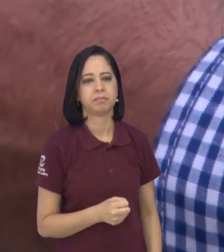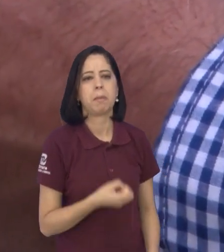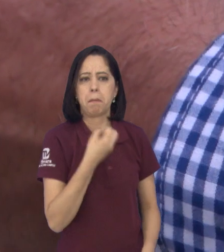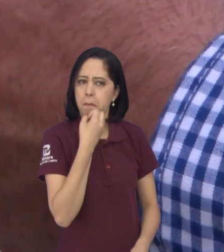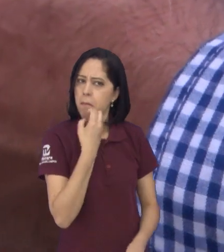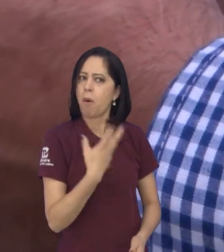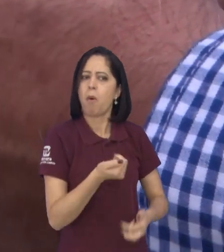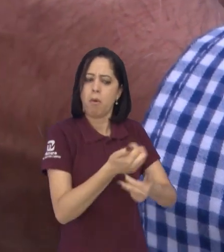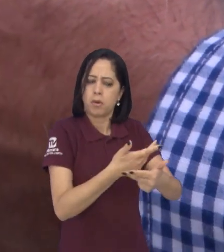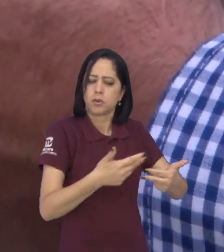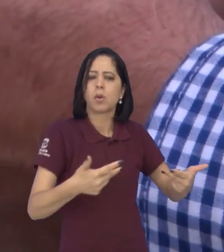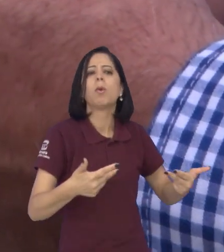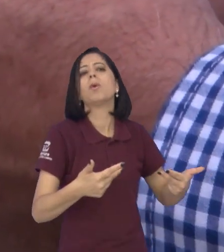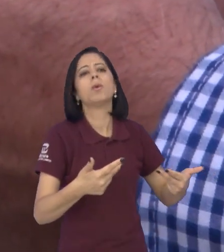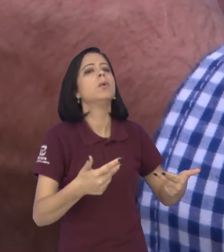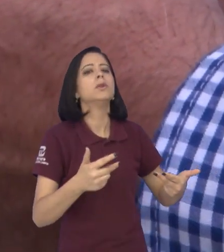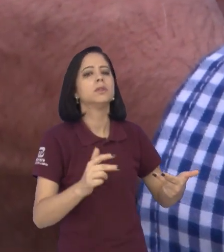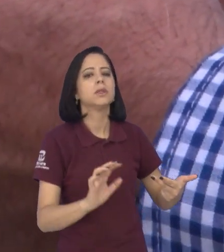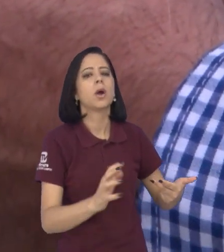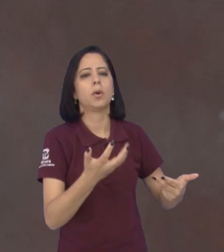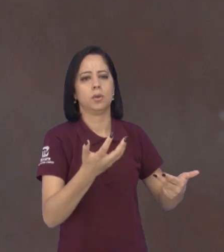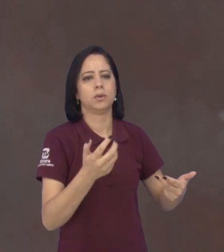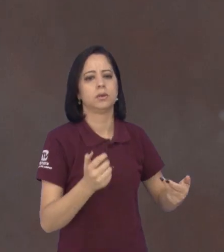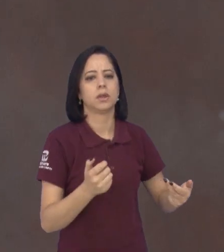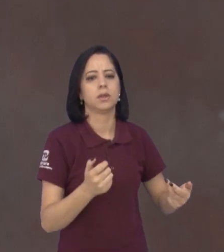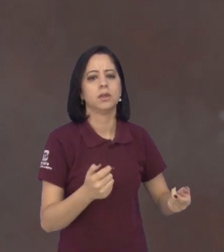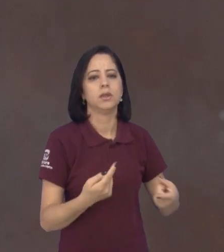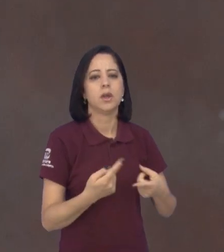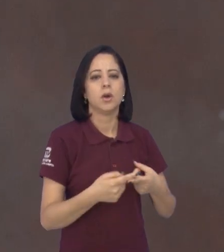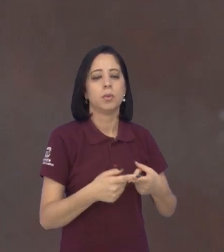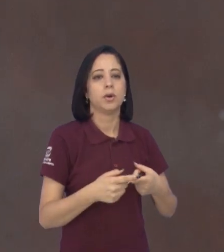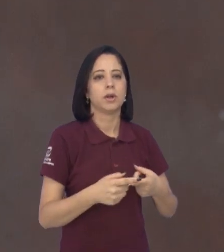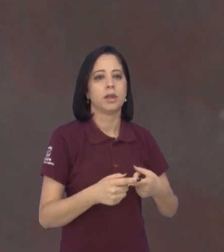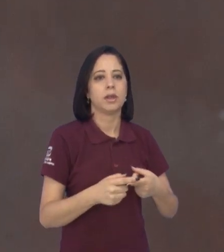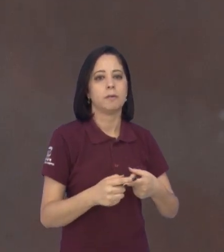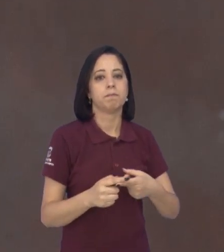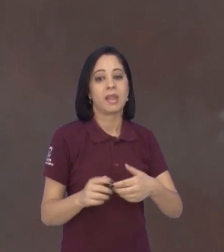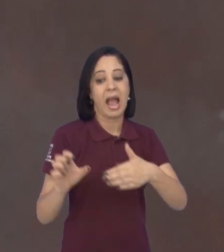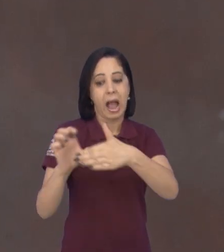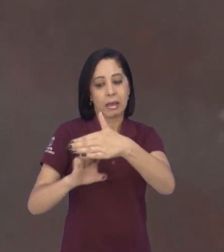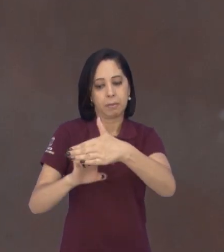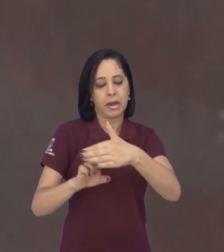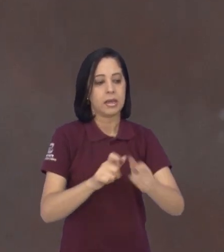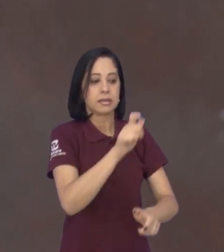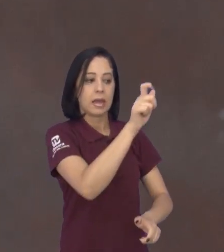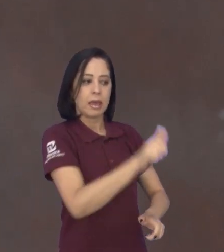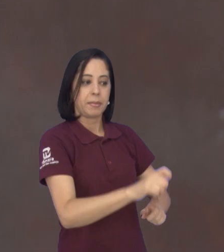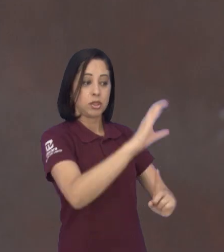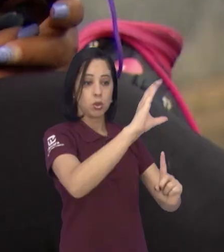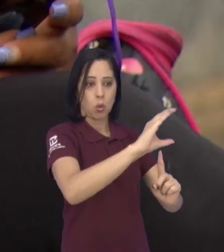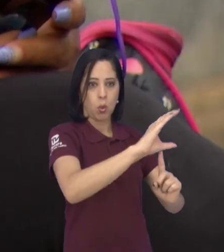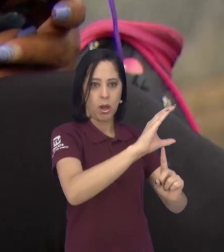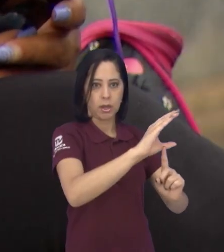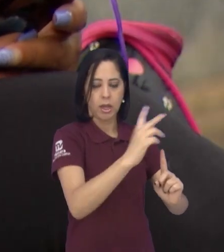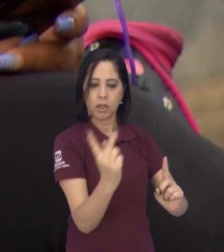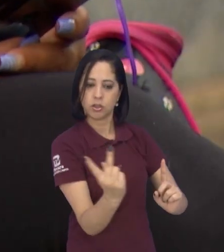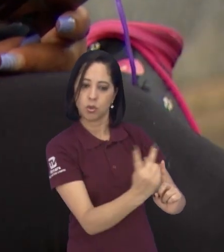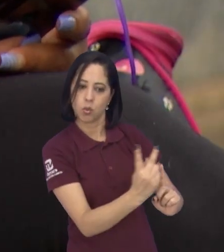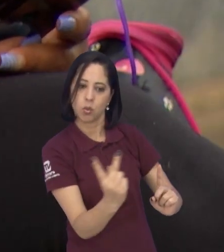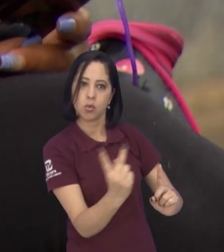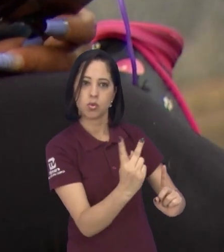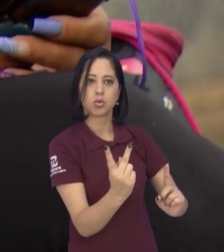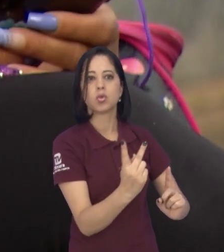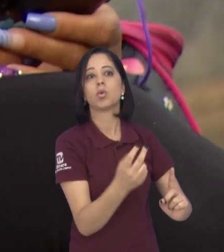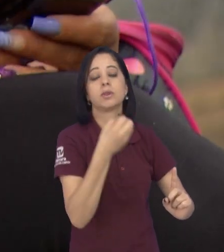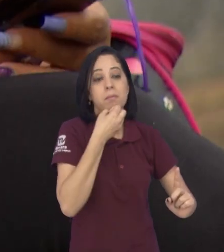ser para o próprio titular de dados, ele também é para o controlador, porque hoje a legislação imputa uma